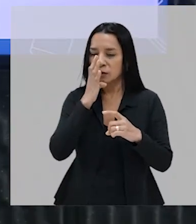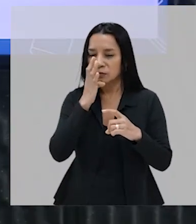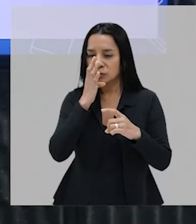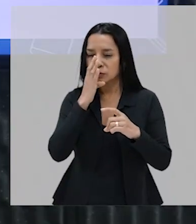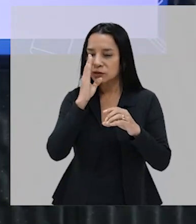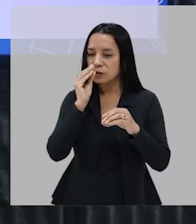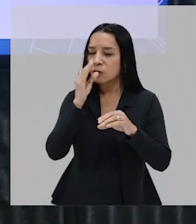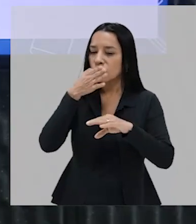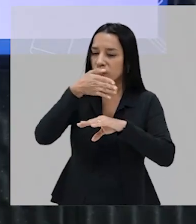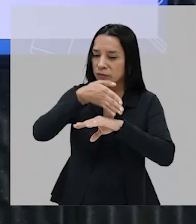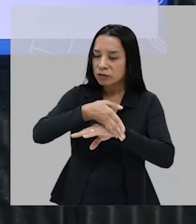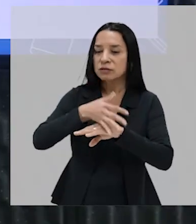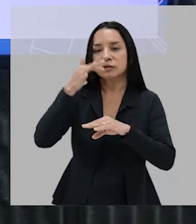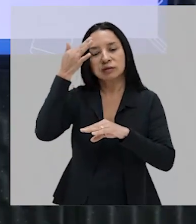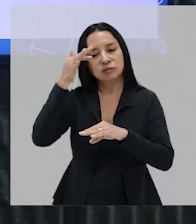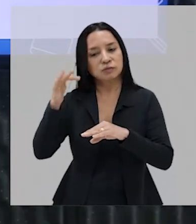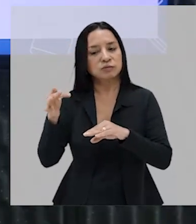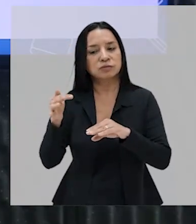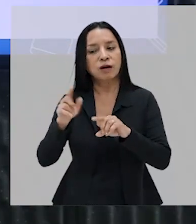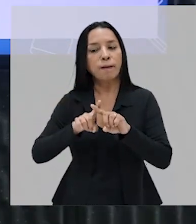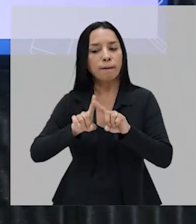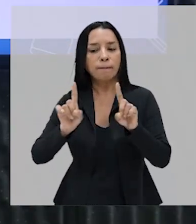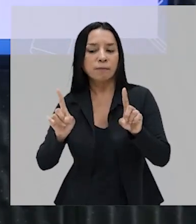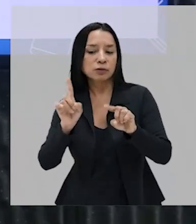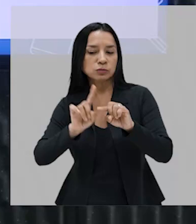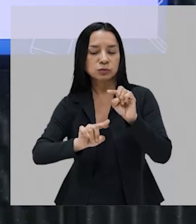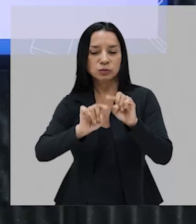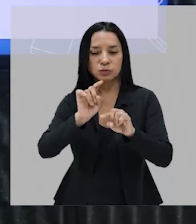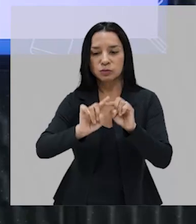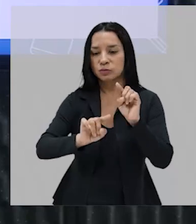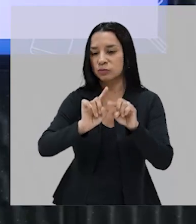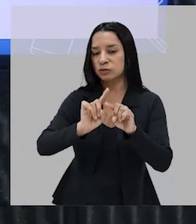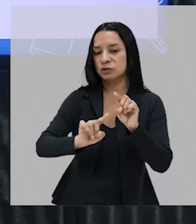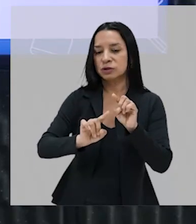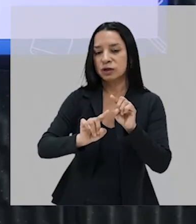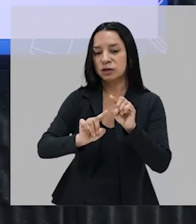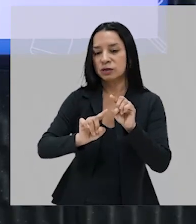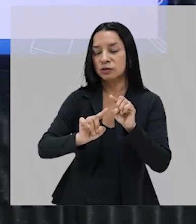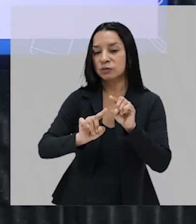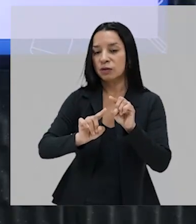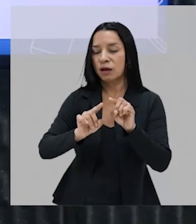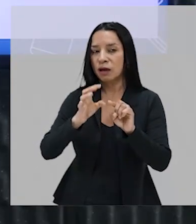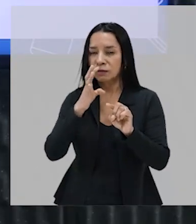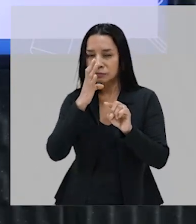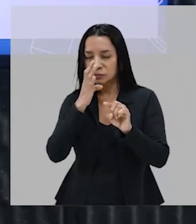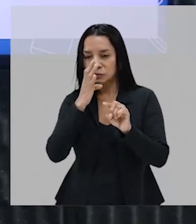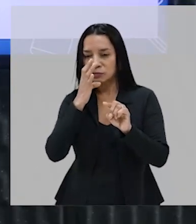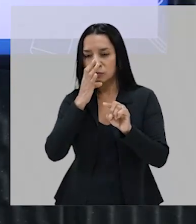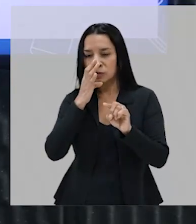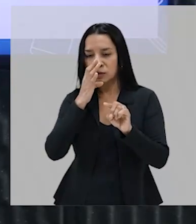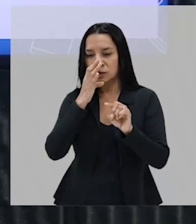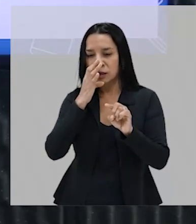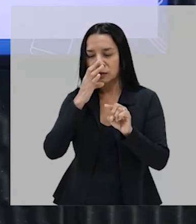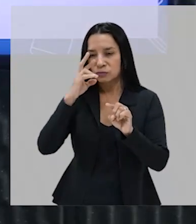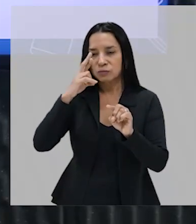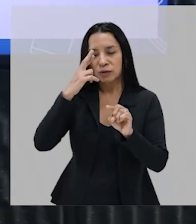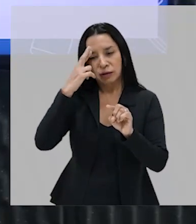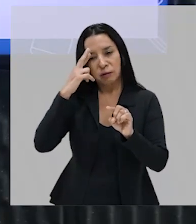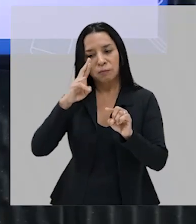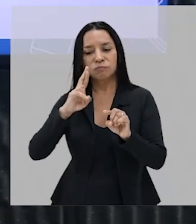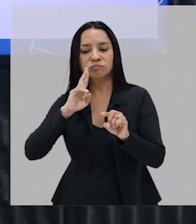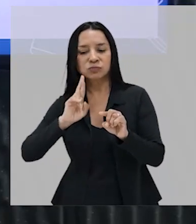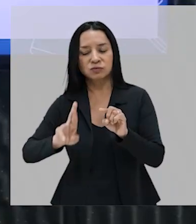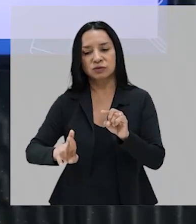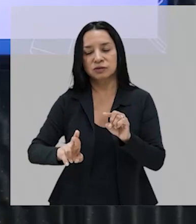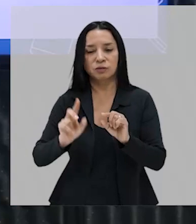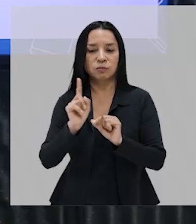filosofia, mas ela não é um objeto a priori despertado pela crítica e pela reflexão. A contemplação já é um elemento ali